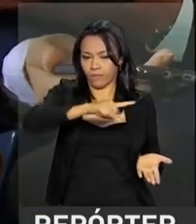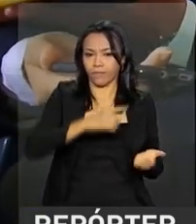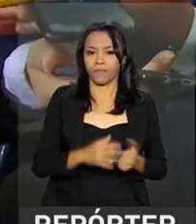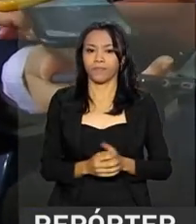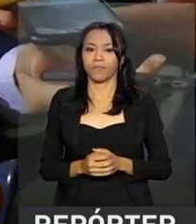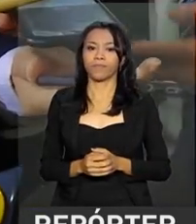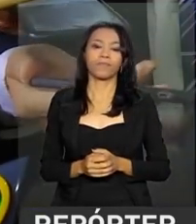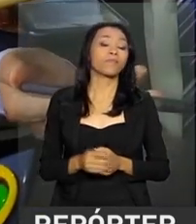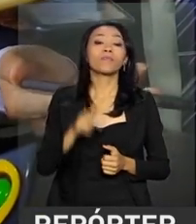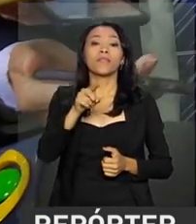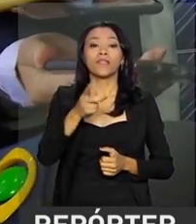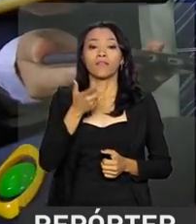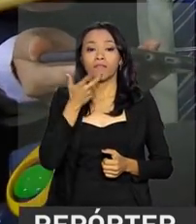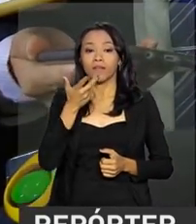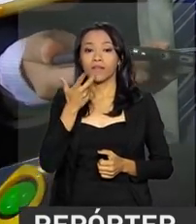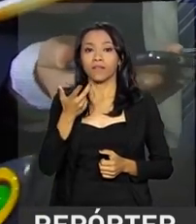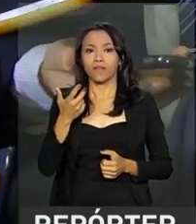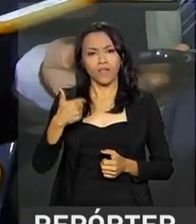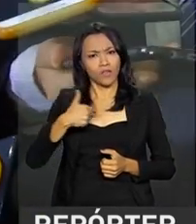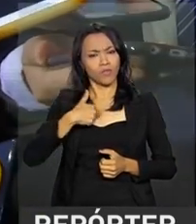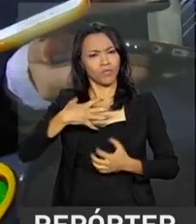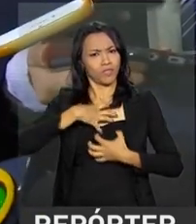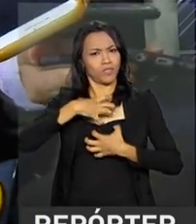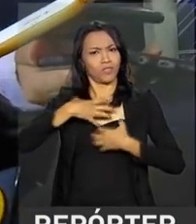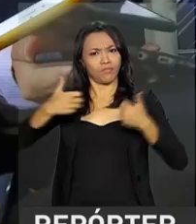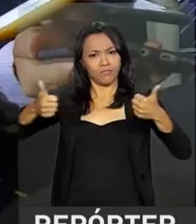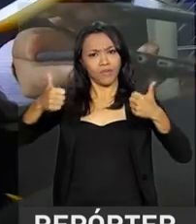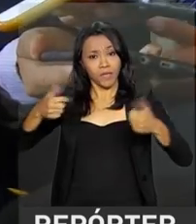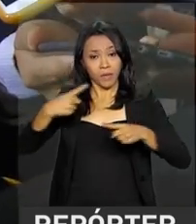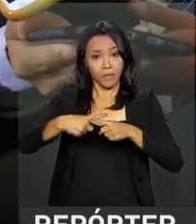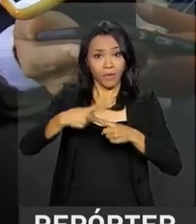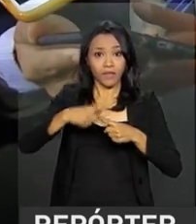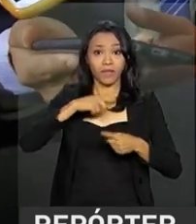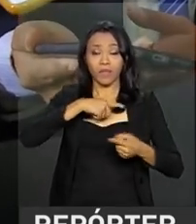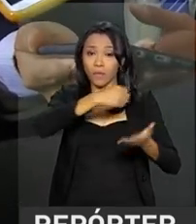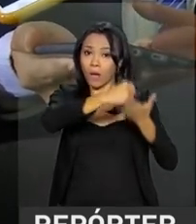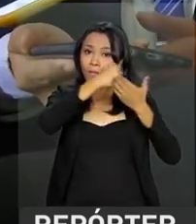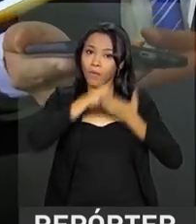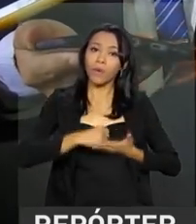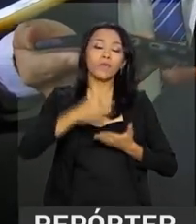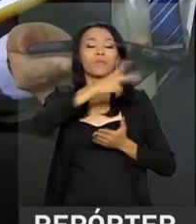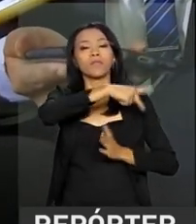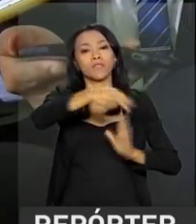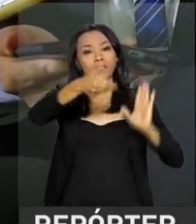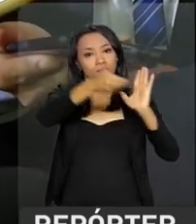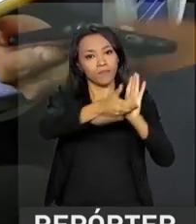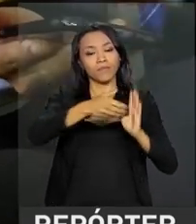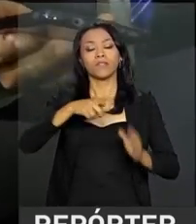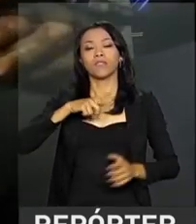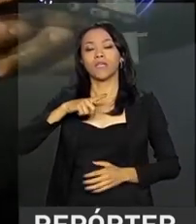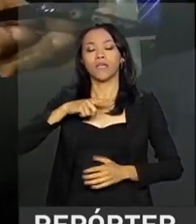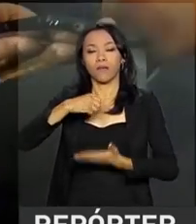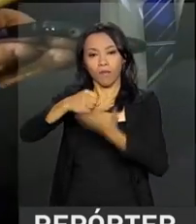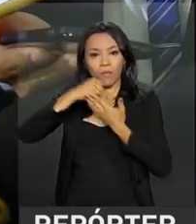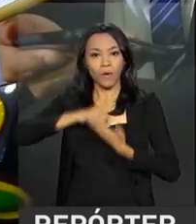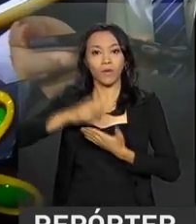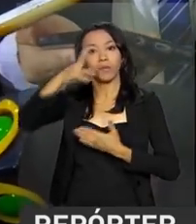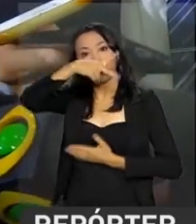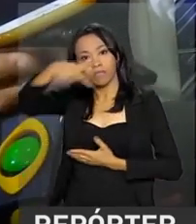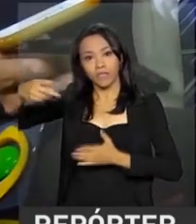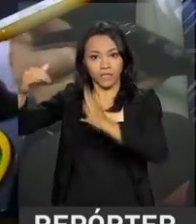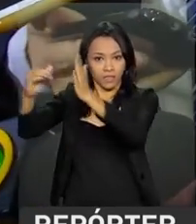eu estou animado porque hoje tenho o apoio do presidente rodrigo maia presidente eunício fizemos várias reuniões